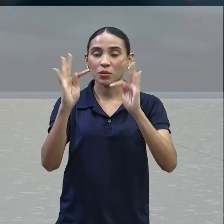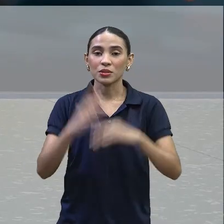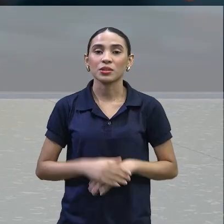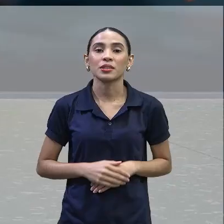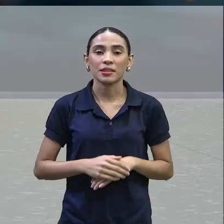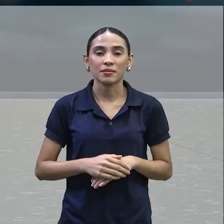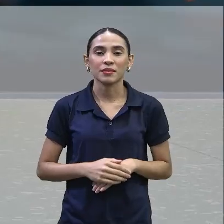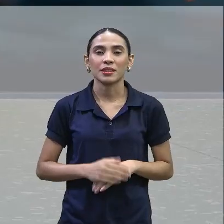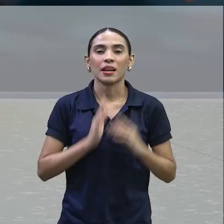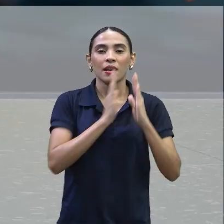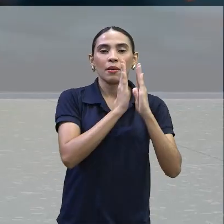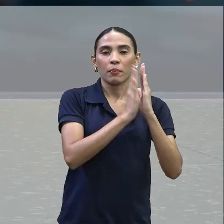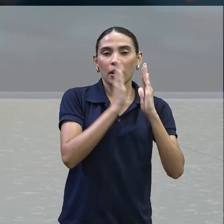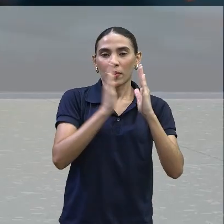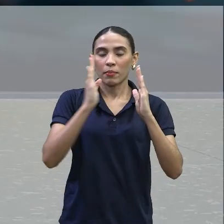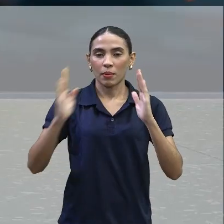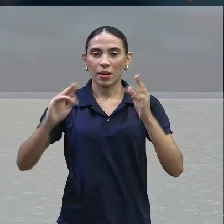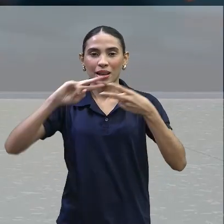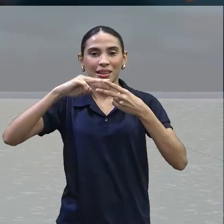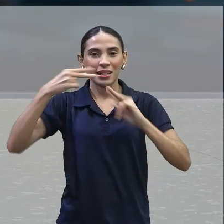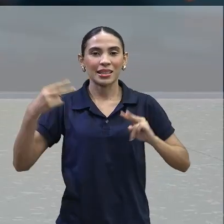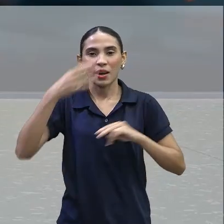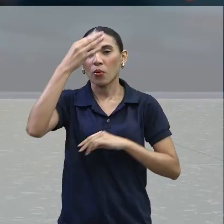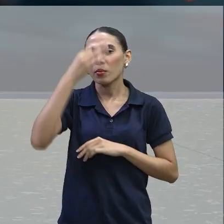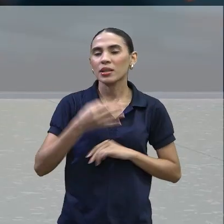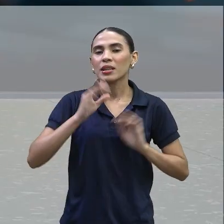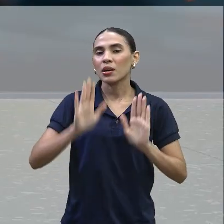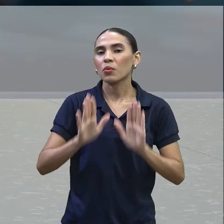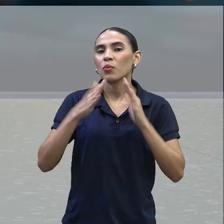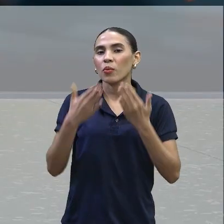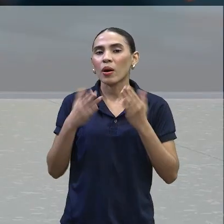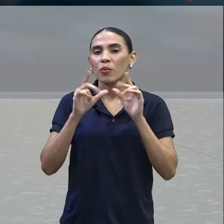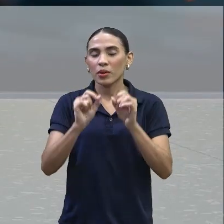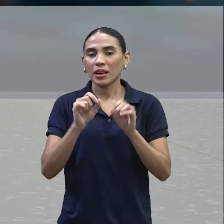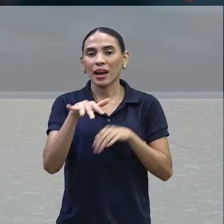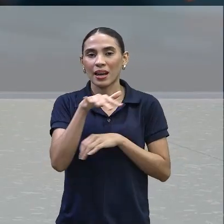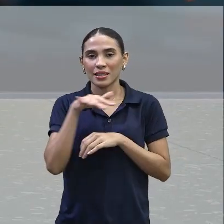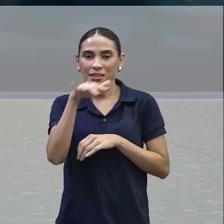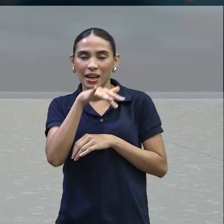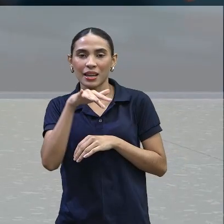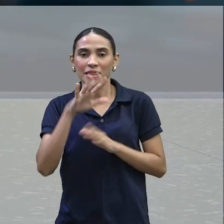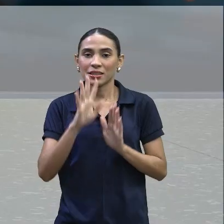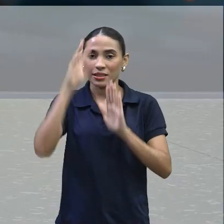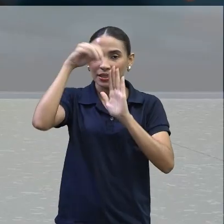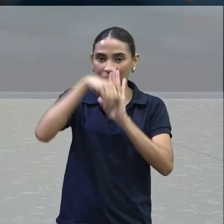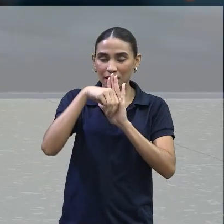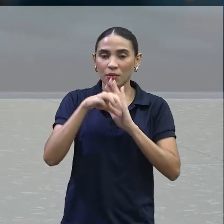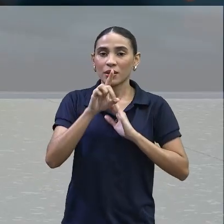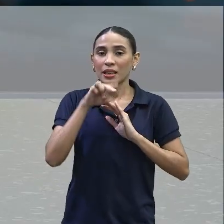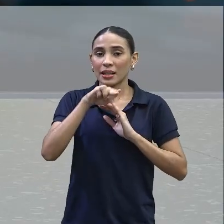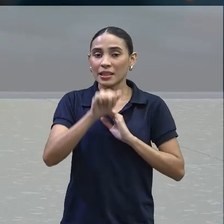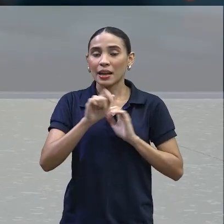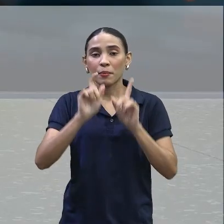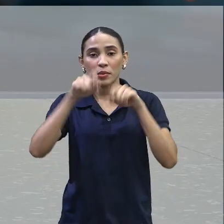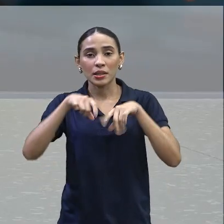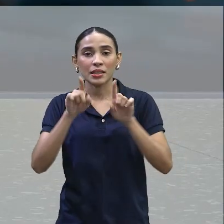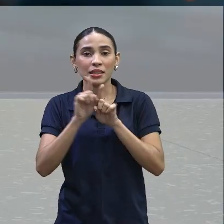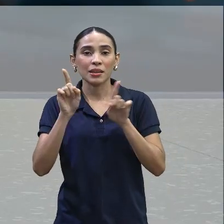de sequenciamento do DNA, compreender quais as partes que compunham esse DNA, né,